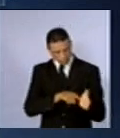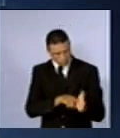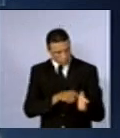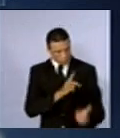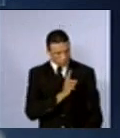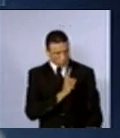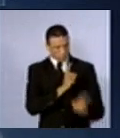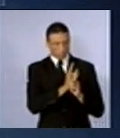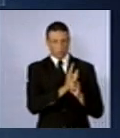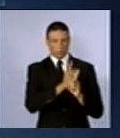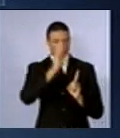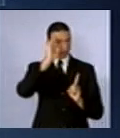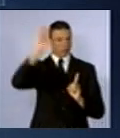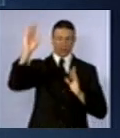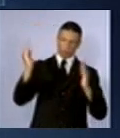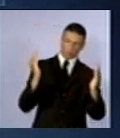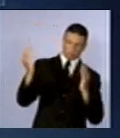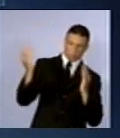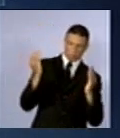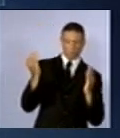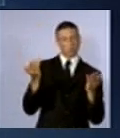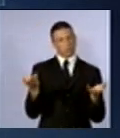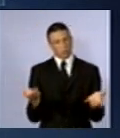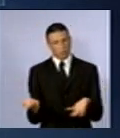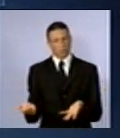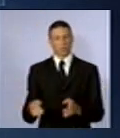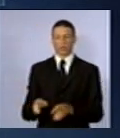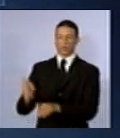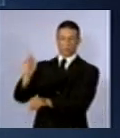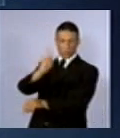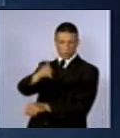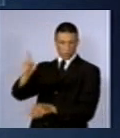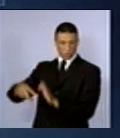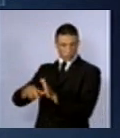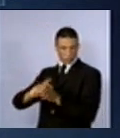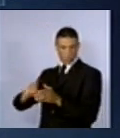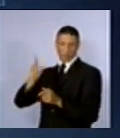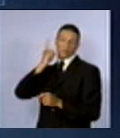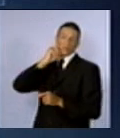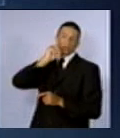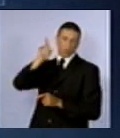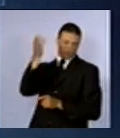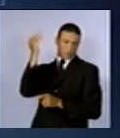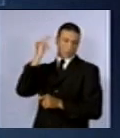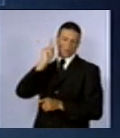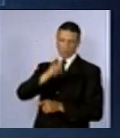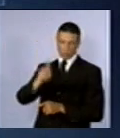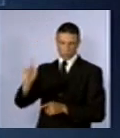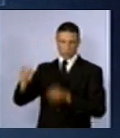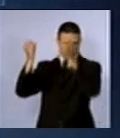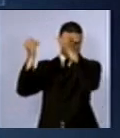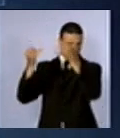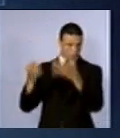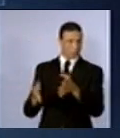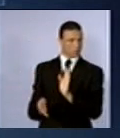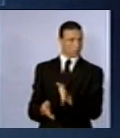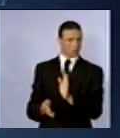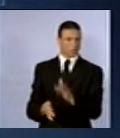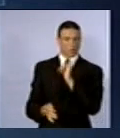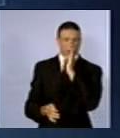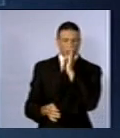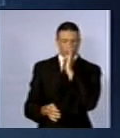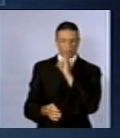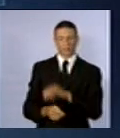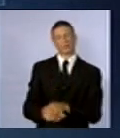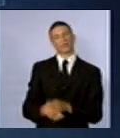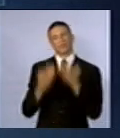eventual link, uma eventual associação. O professor Sérgio Koeferman, no primeiro dia, colocou essa apresentação, os níveis de, por ocasião